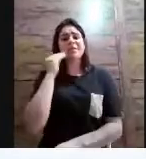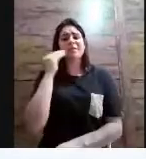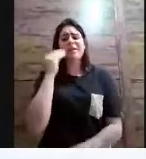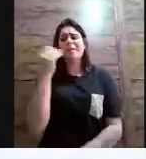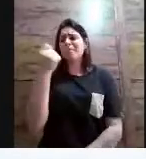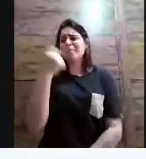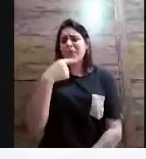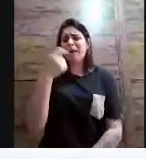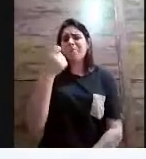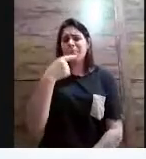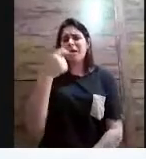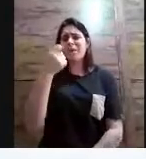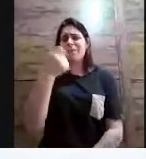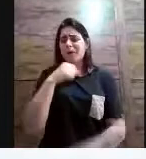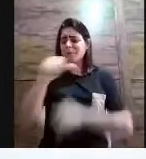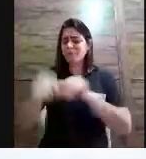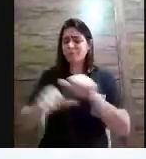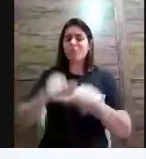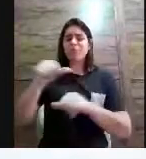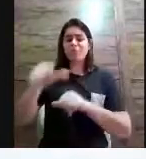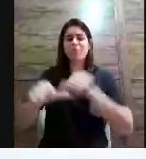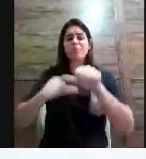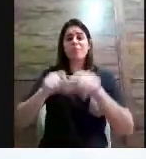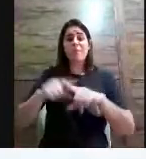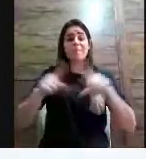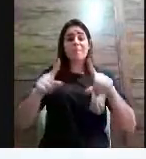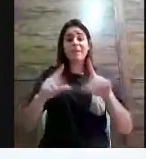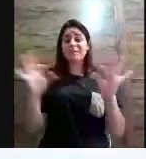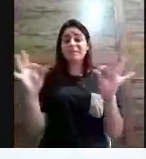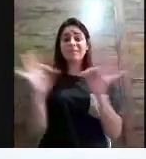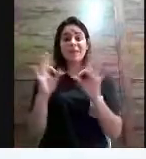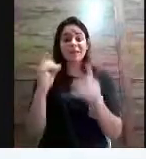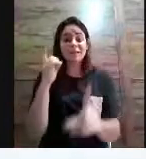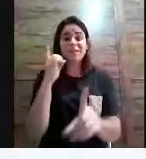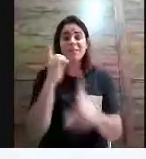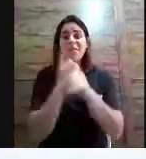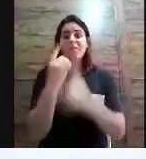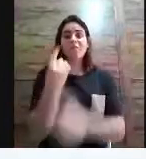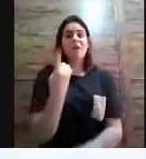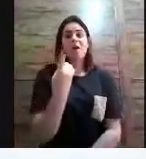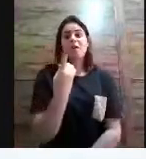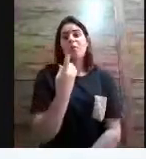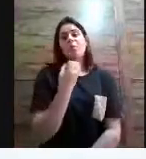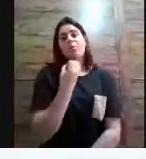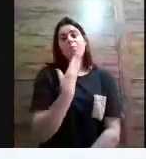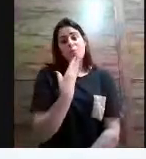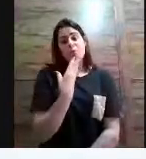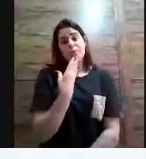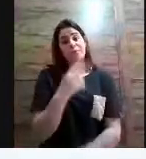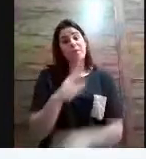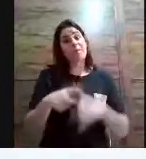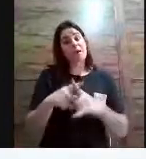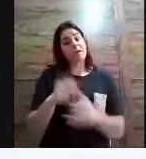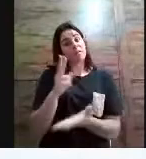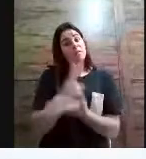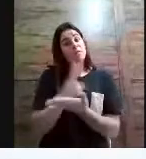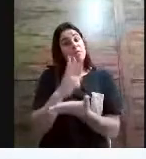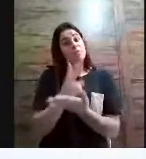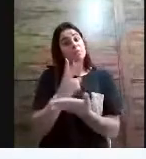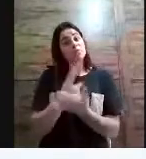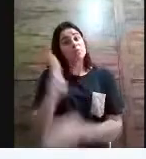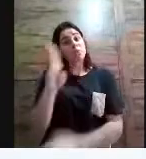já existiam, só que nenhum deles deu certo. Mas as pessoas continuam insistindo